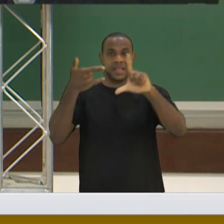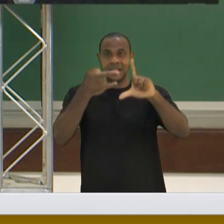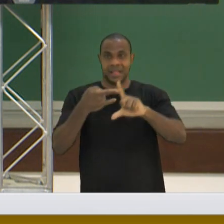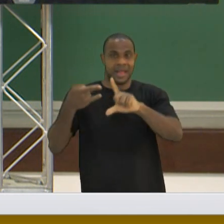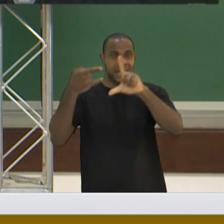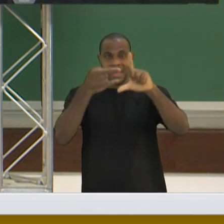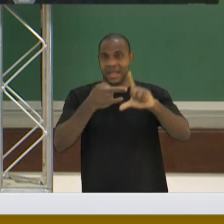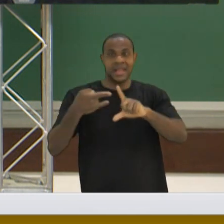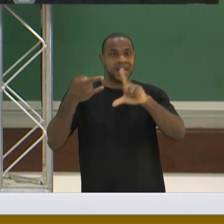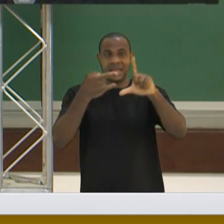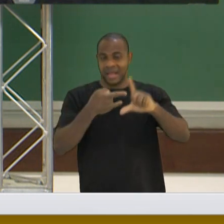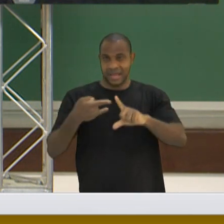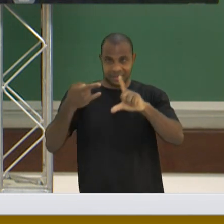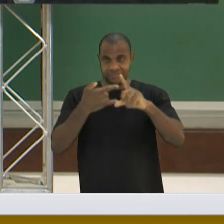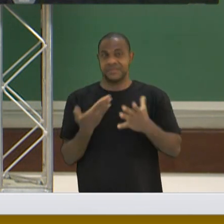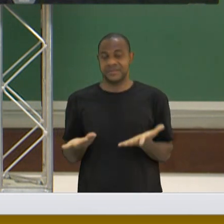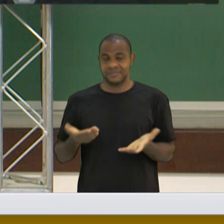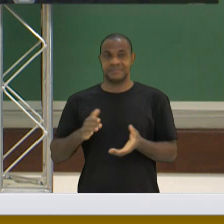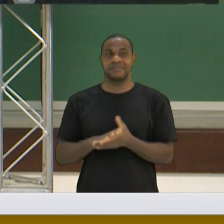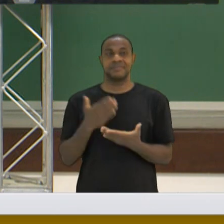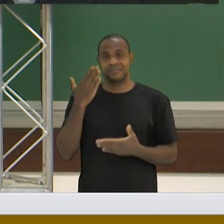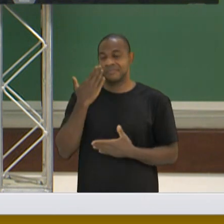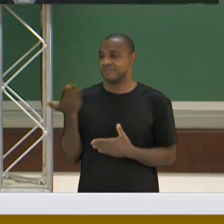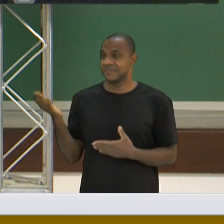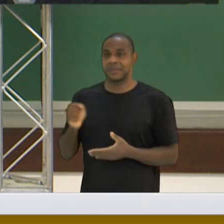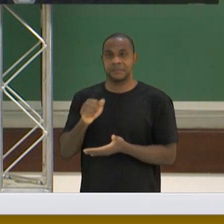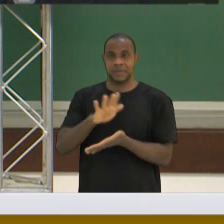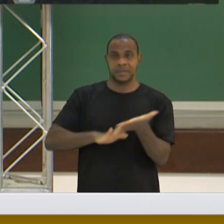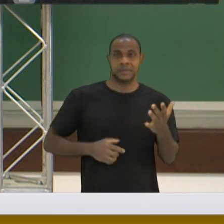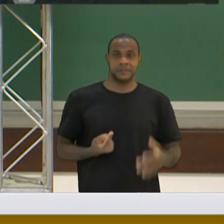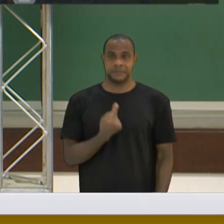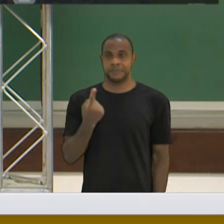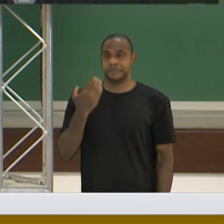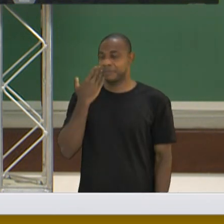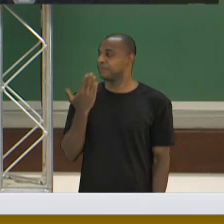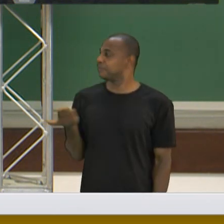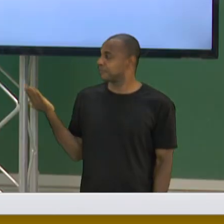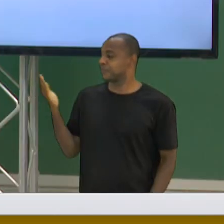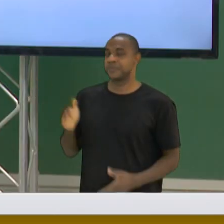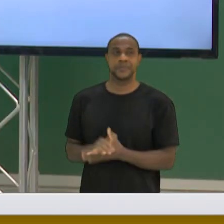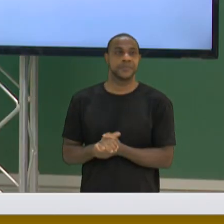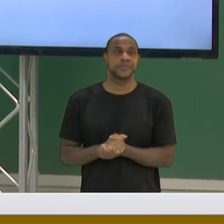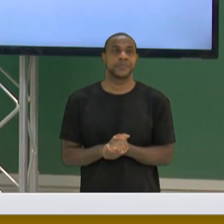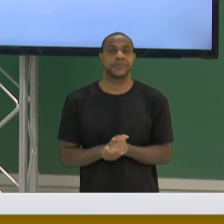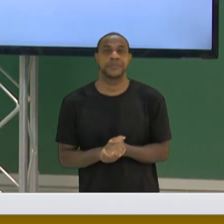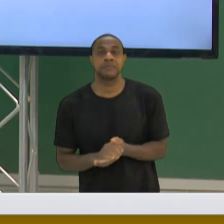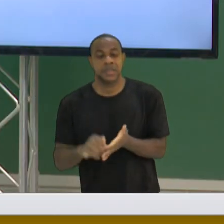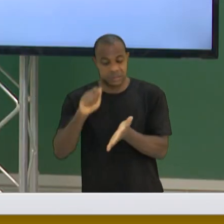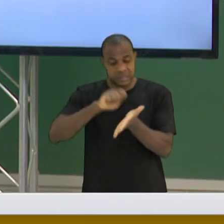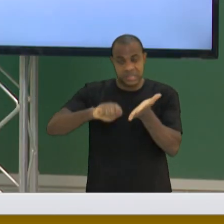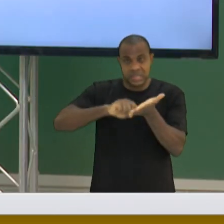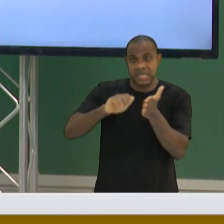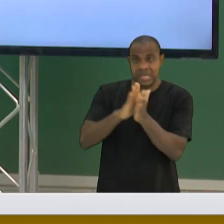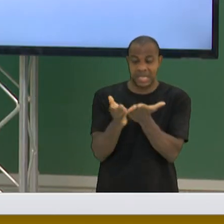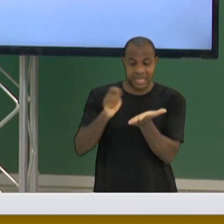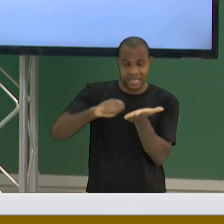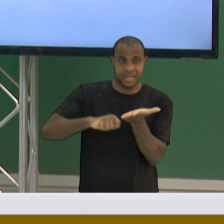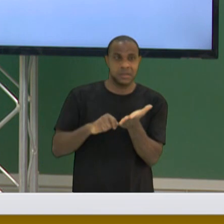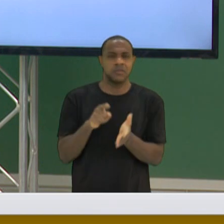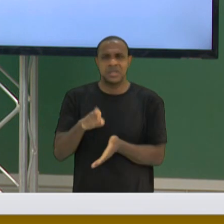entretenimento a formação profissional e agora da nossa primeira atividade que escreva no seu caderno